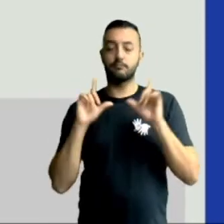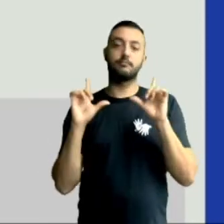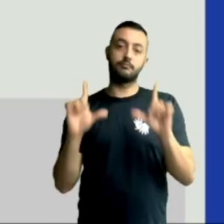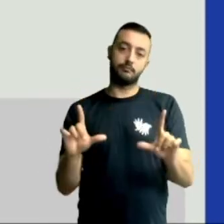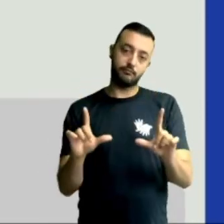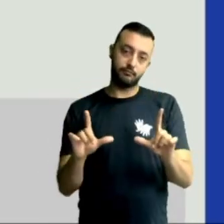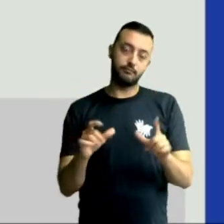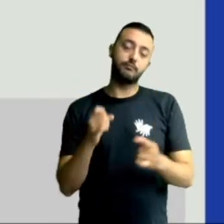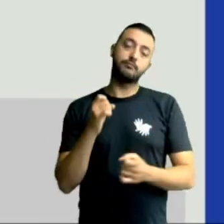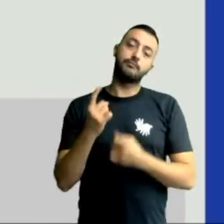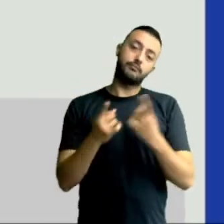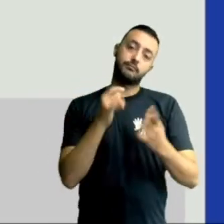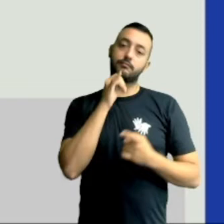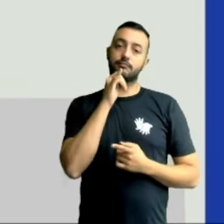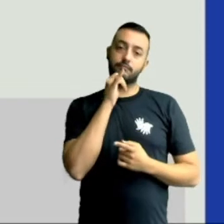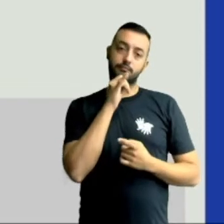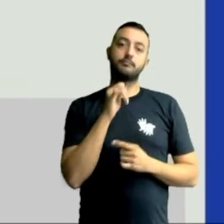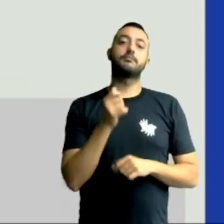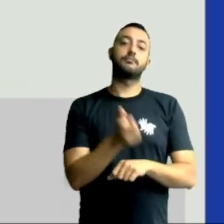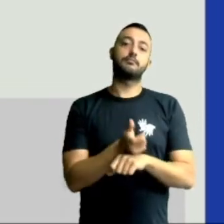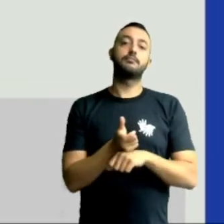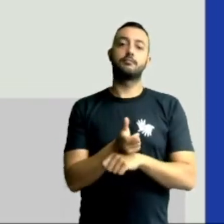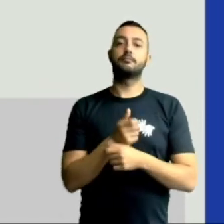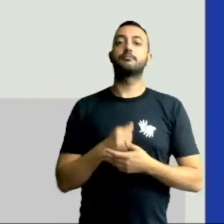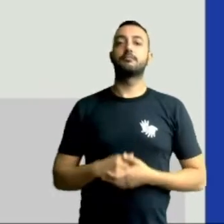quadro são alguns exemplos aí de adjetivo.